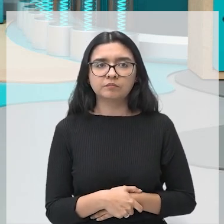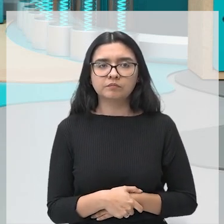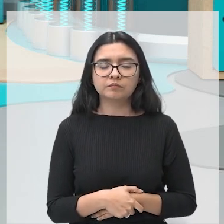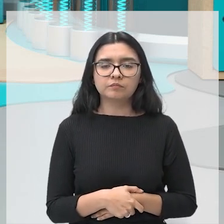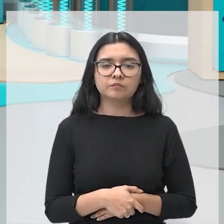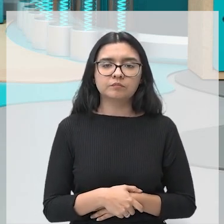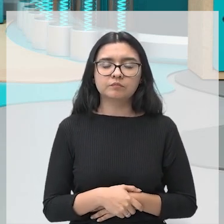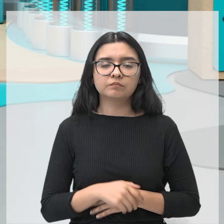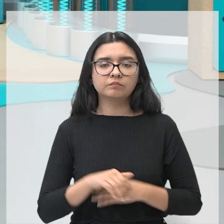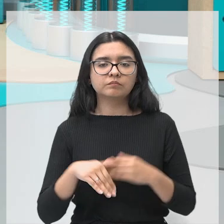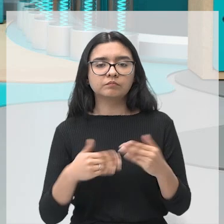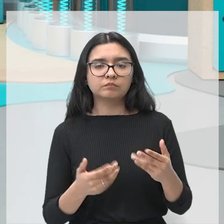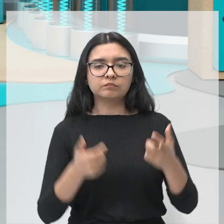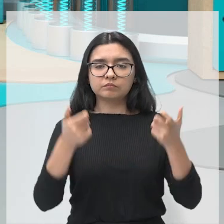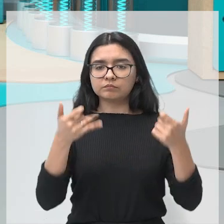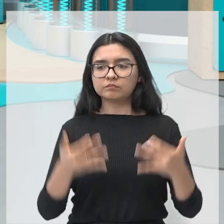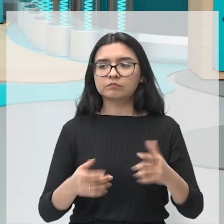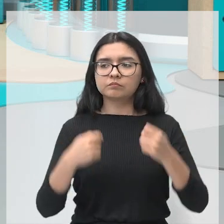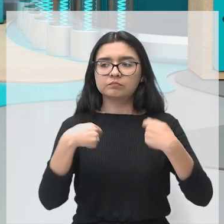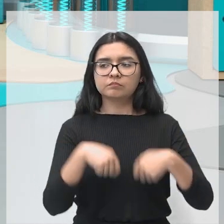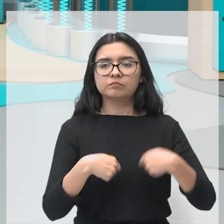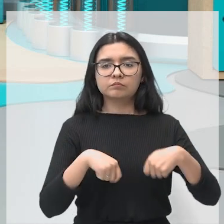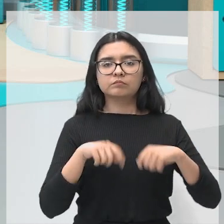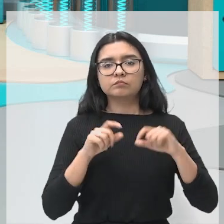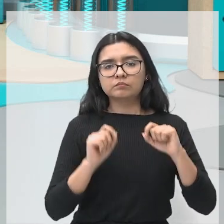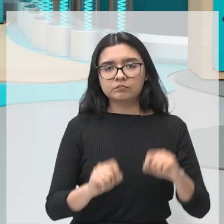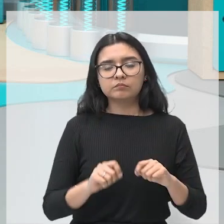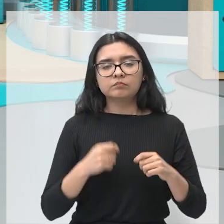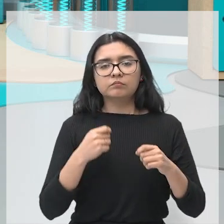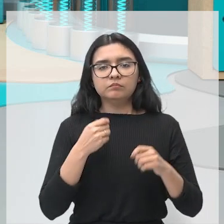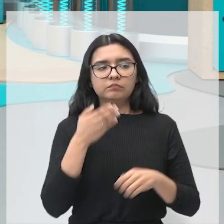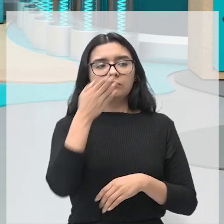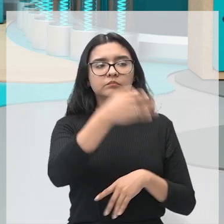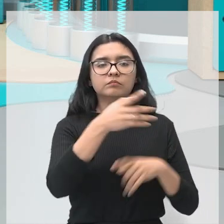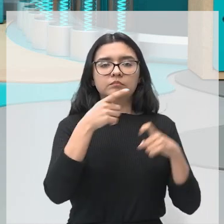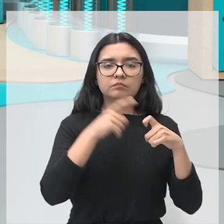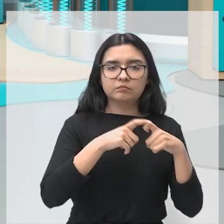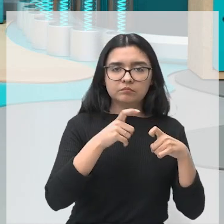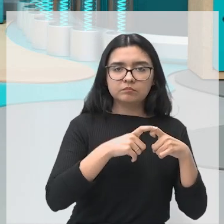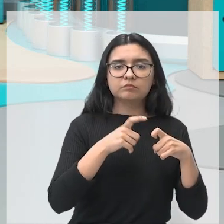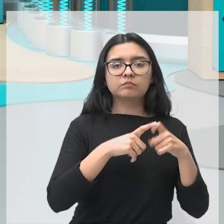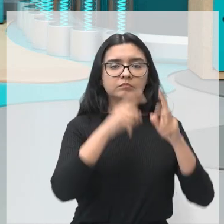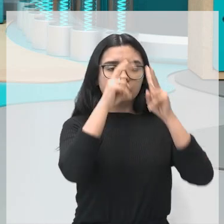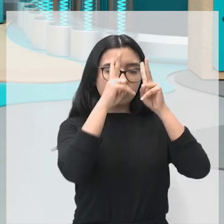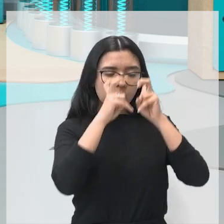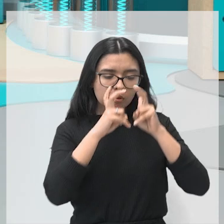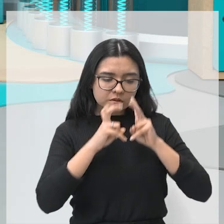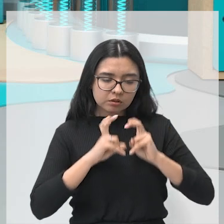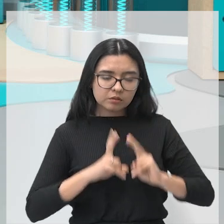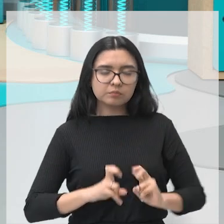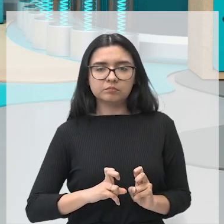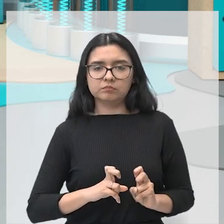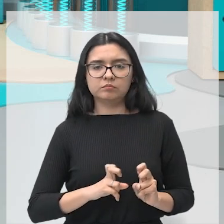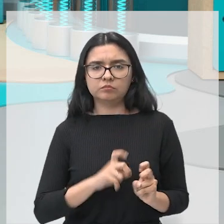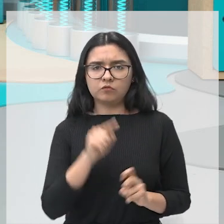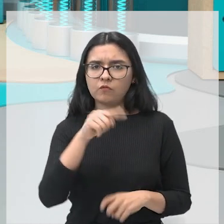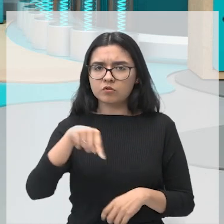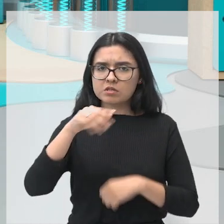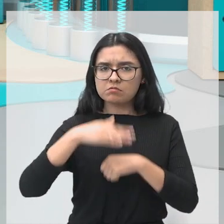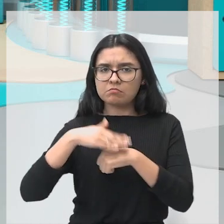bom? Como disse, é necessário esse diagnóstico médico especializado, nada de ninguém